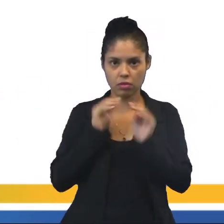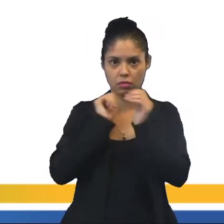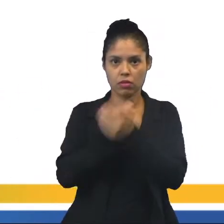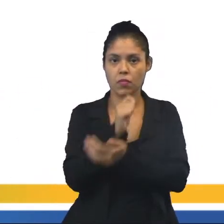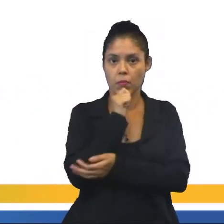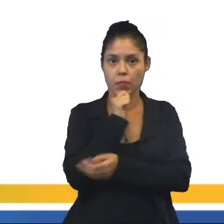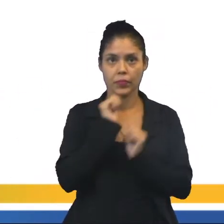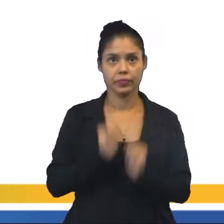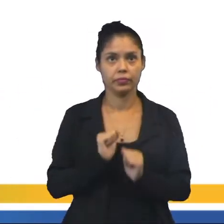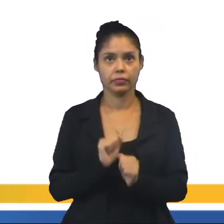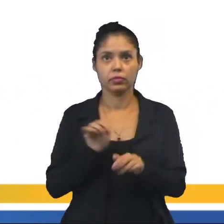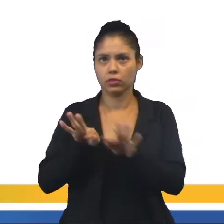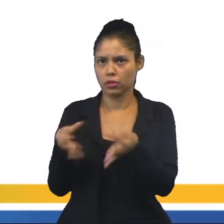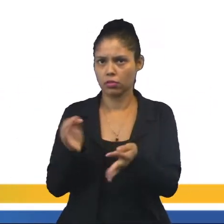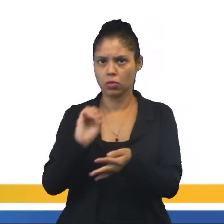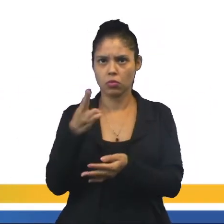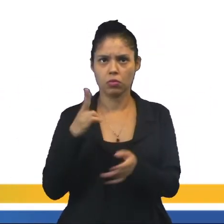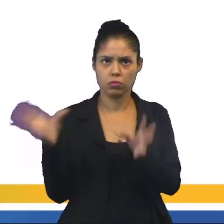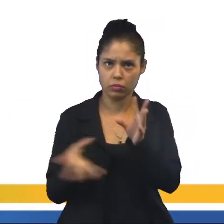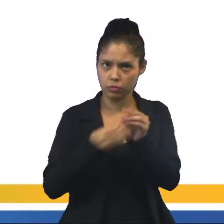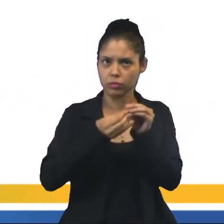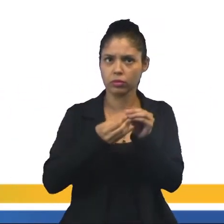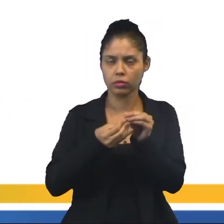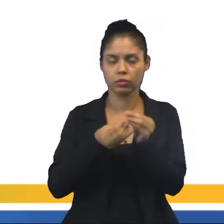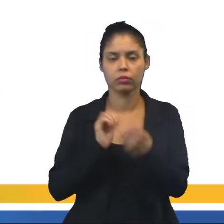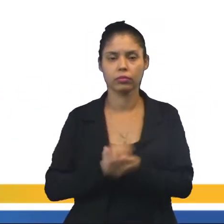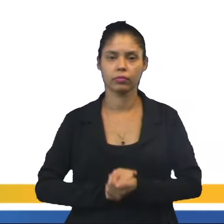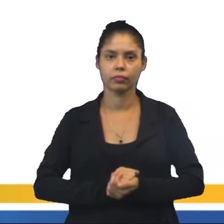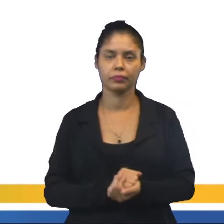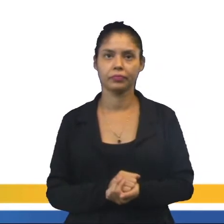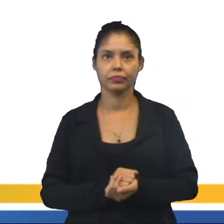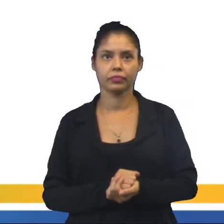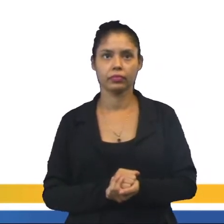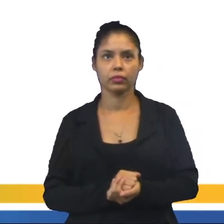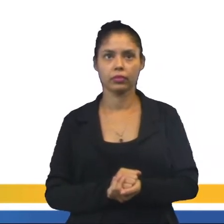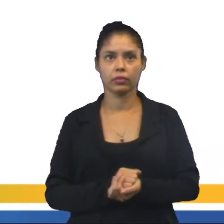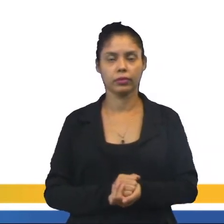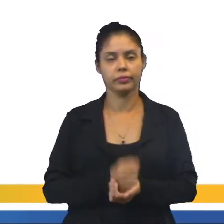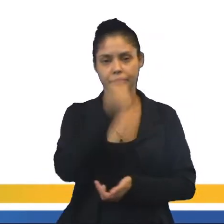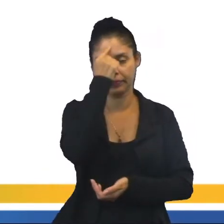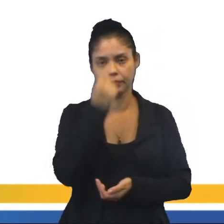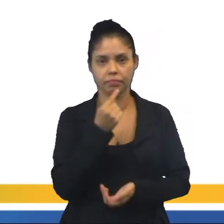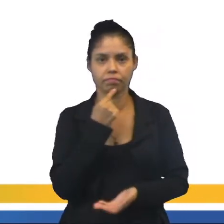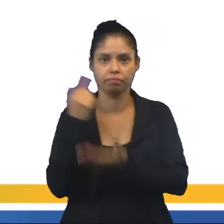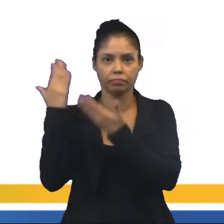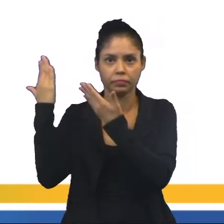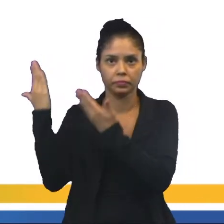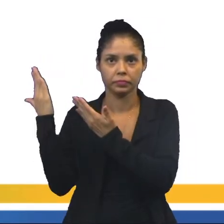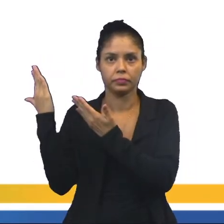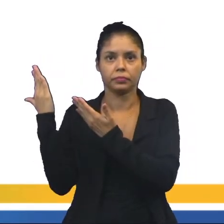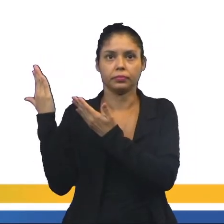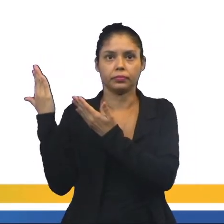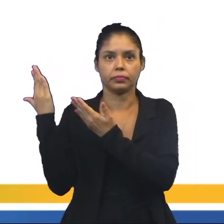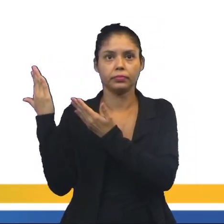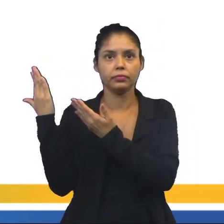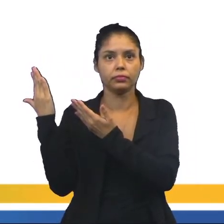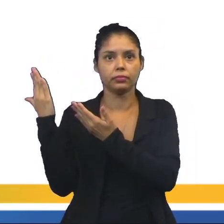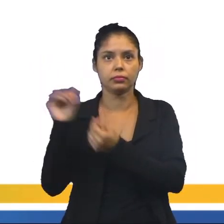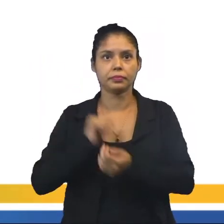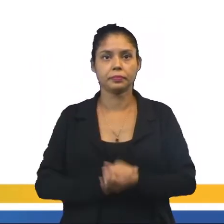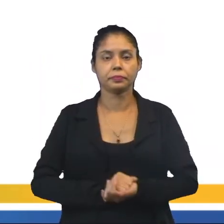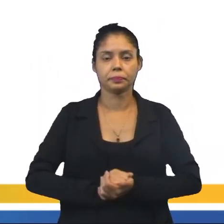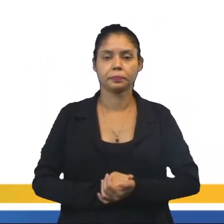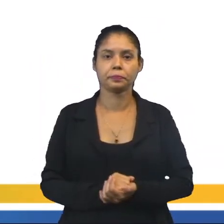pode ser ainda ser de simples ou complexa construção ao coloquei aí para você né o